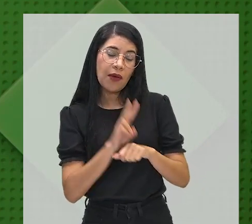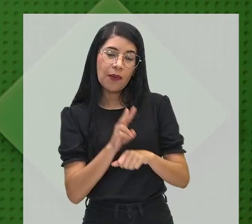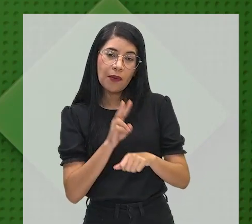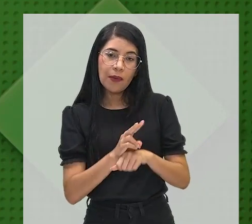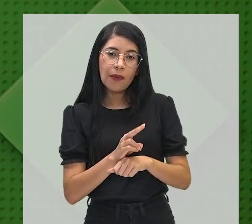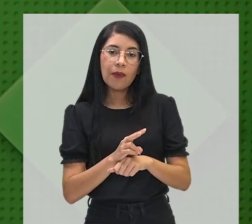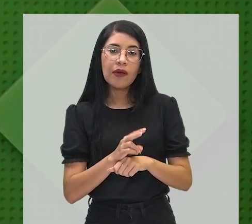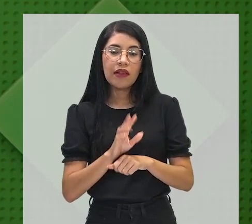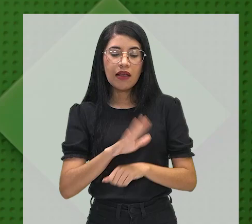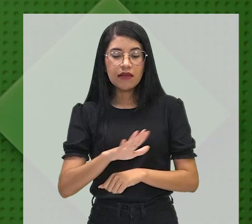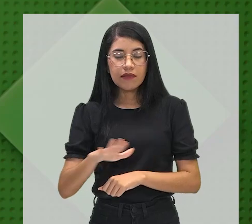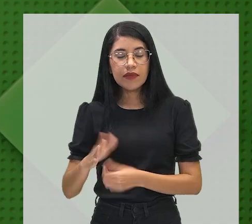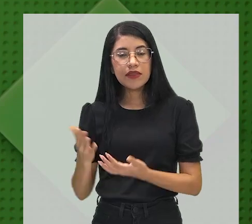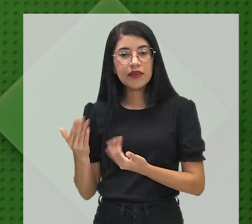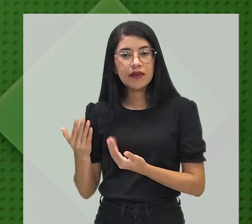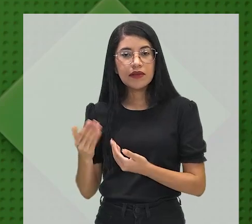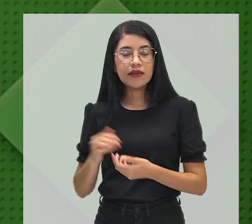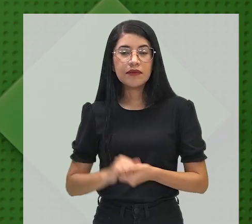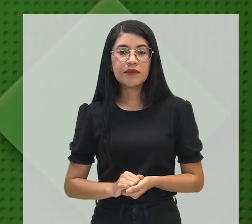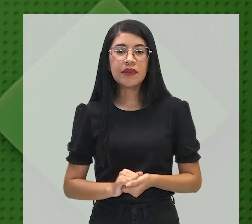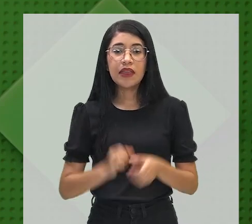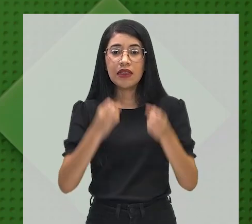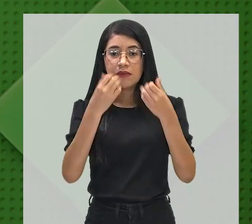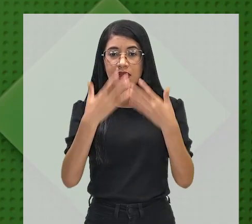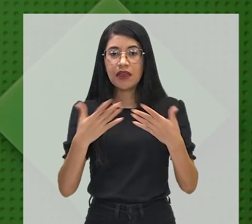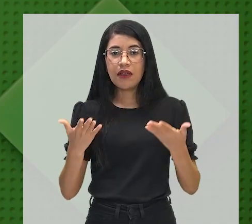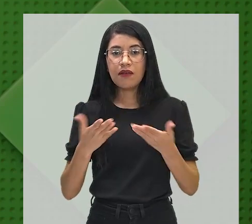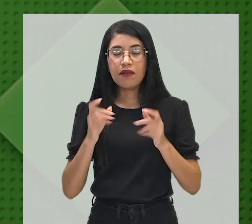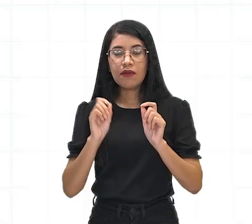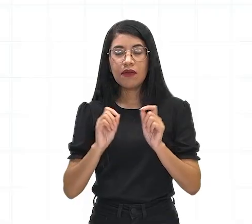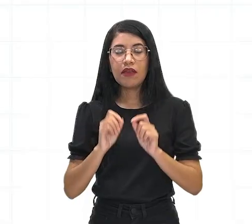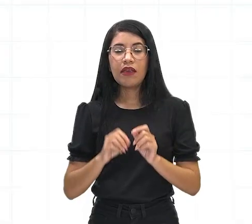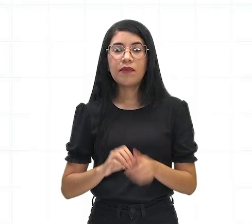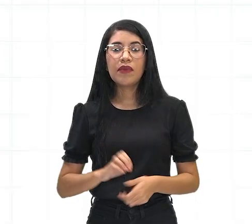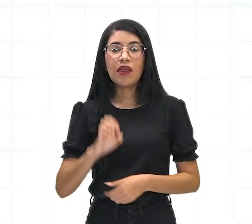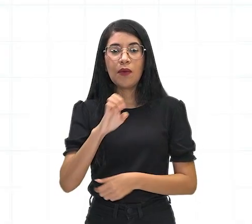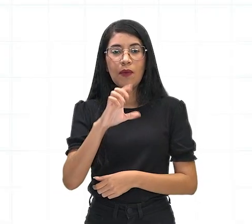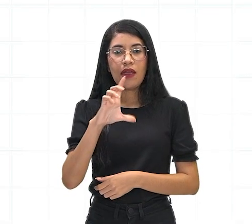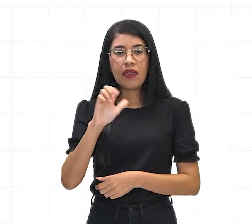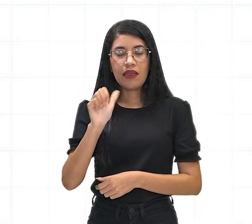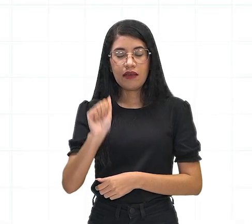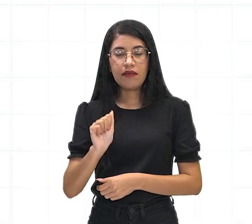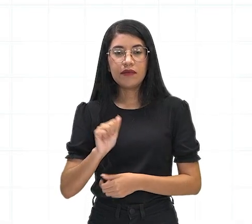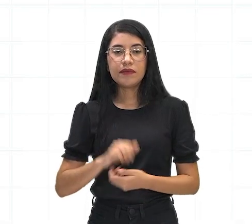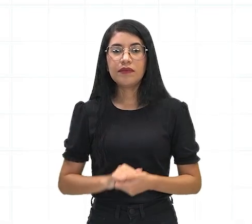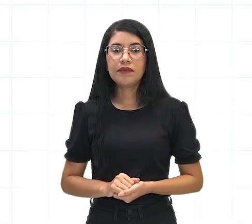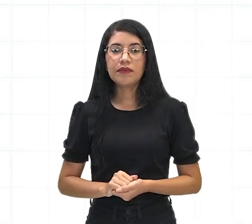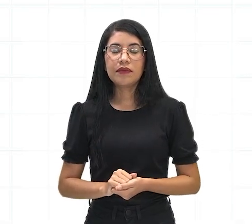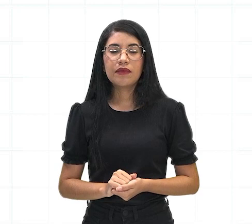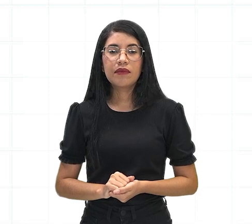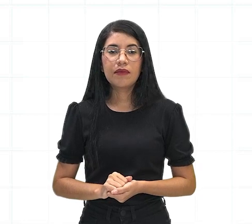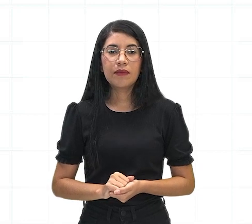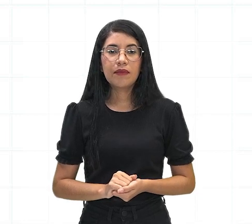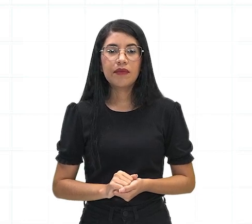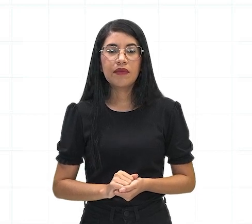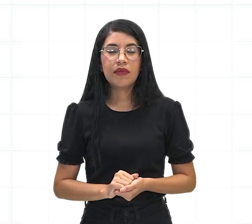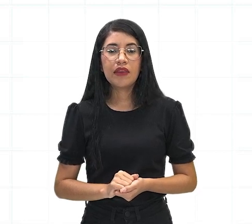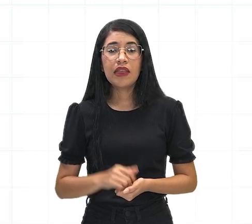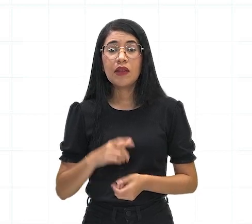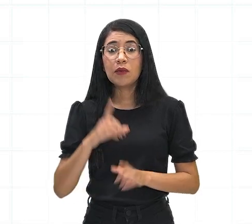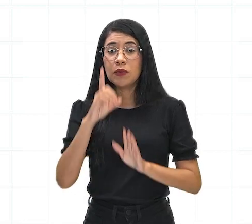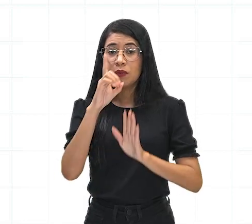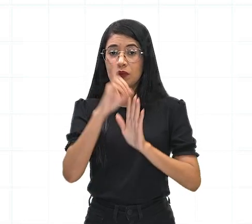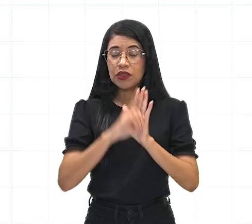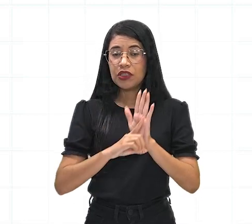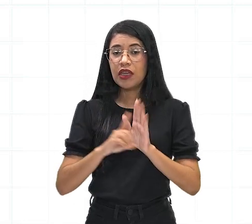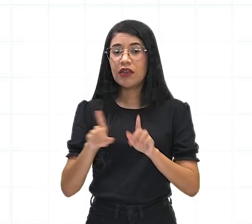essas crianças e esses adolescentes. E é disso que a gente vai falar agora com o Estatuto da Criança, né? A gente vai ver aí que existe